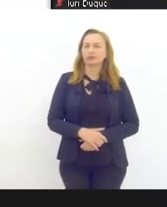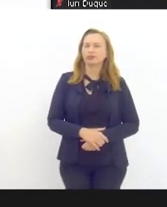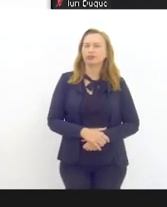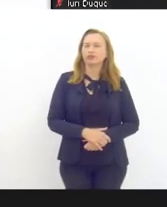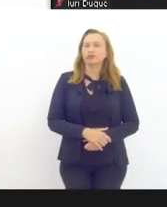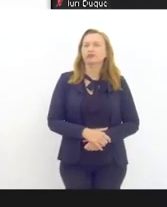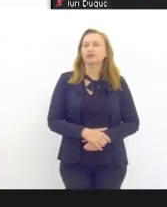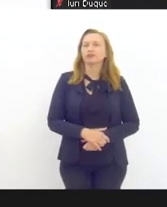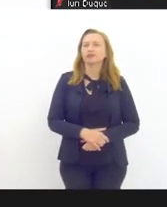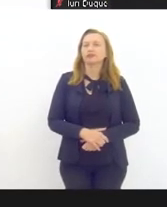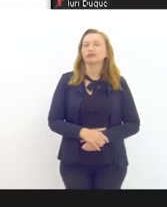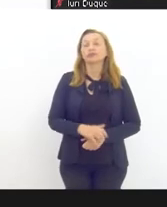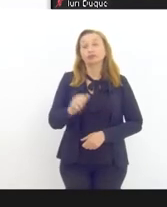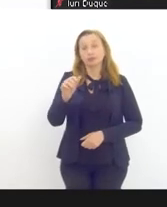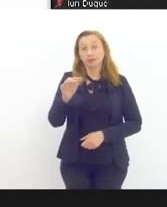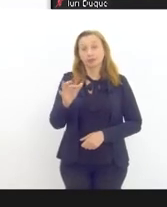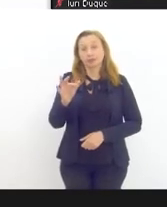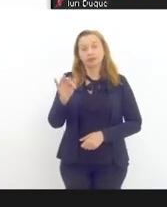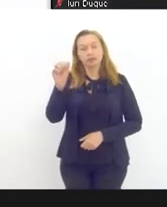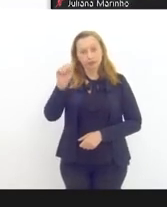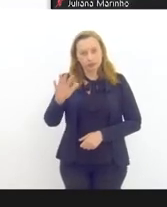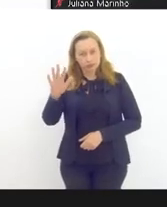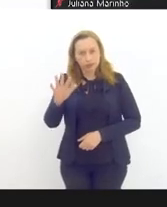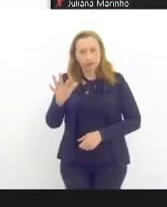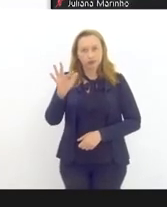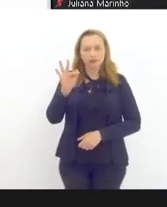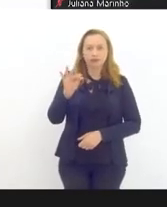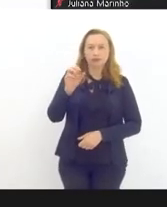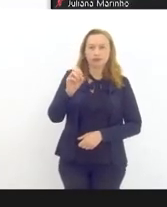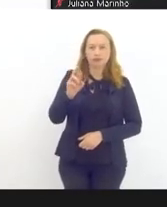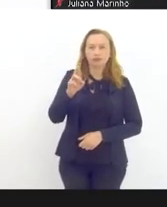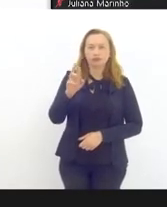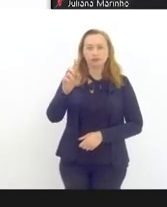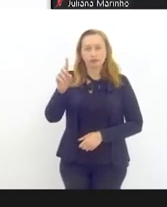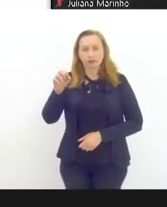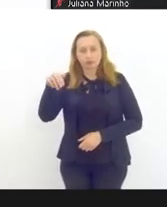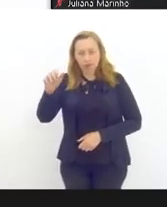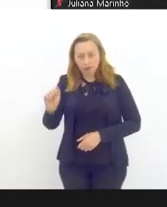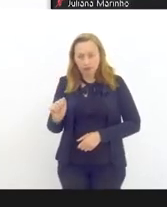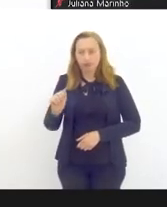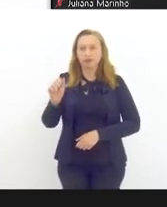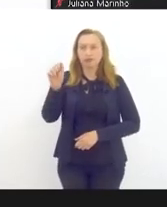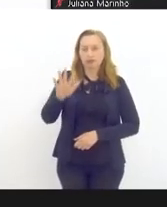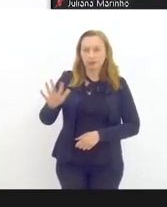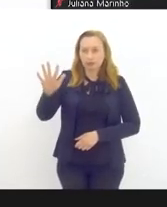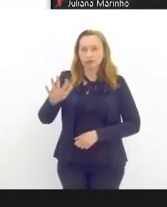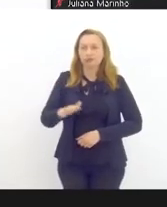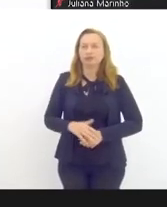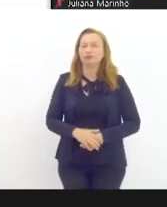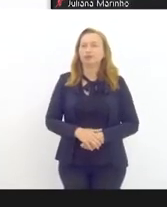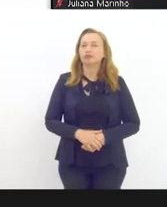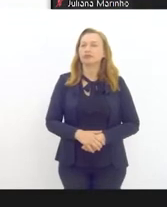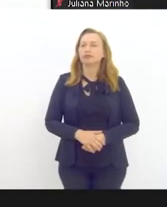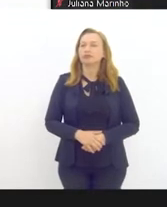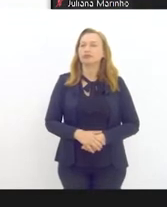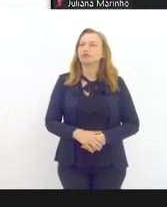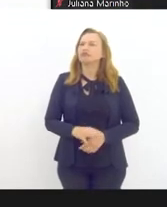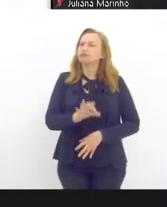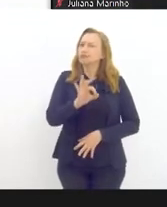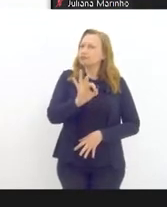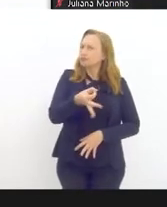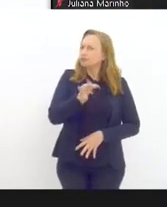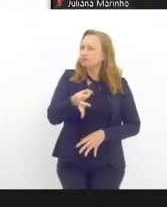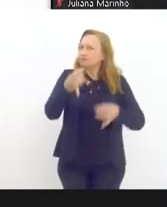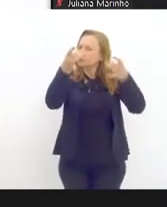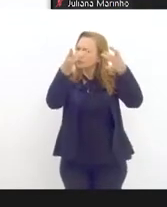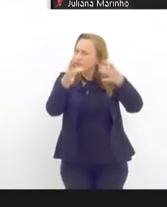Então, por exemplo, a forma geral tem diversas... toda essa complexidade, mas ela diz exatamente